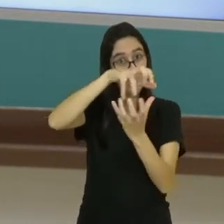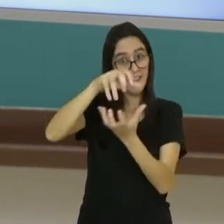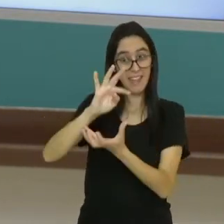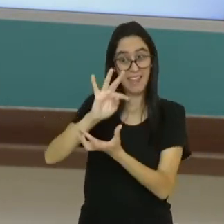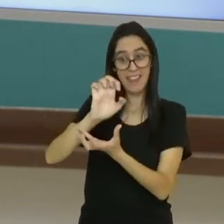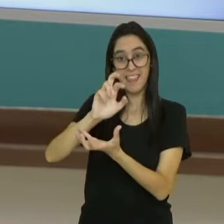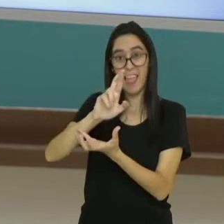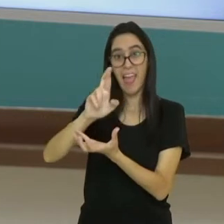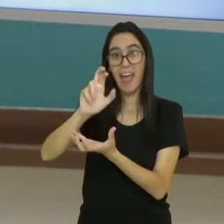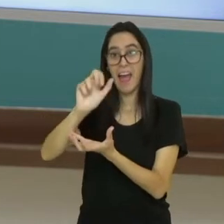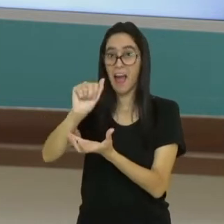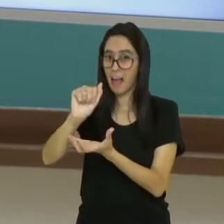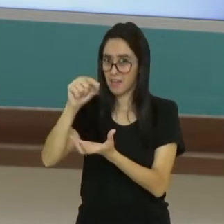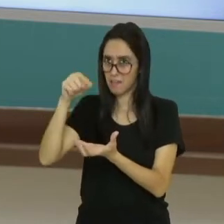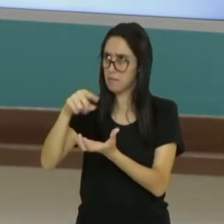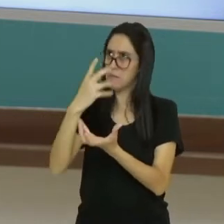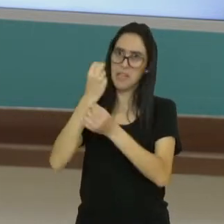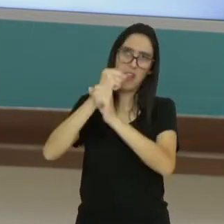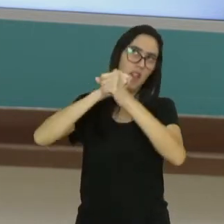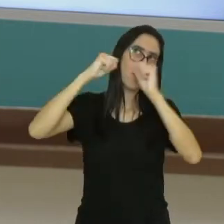Terra, então é algo